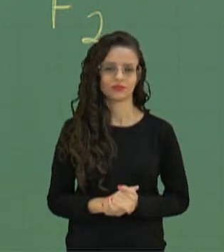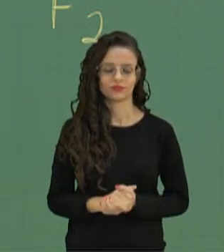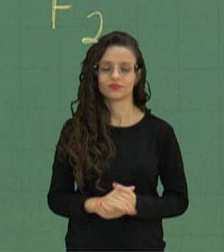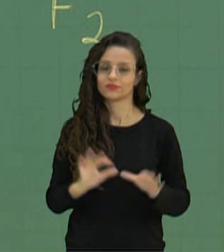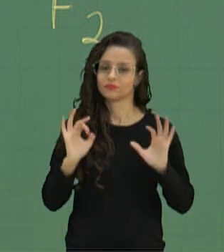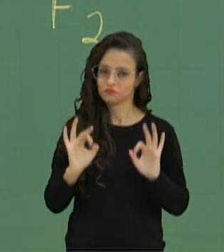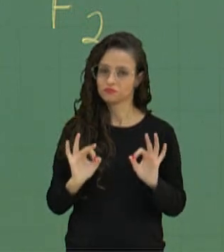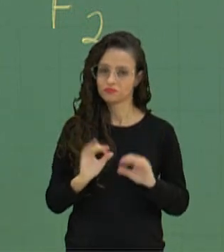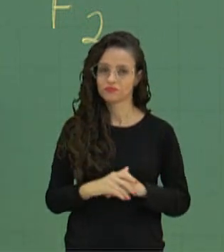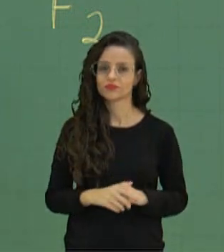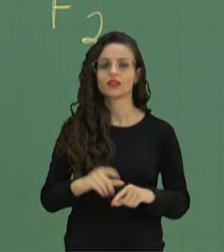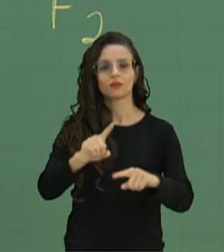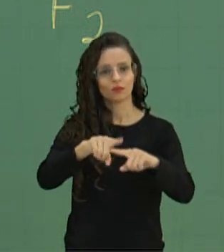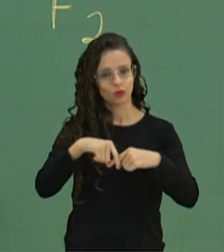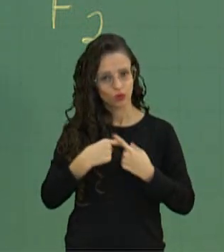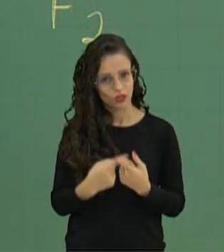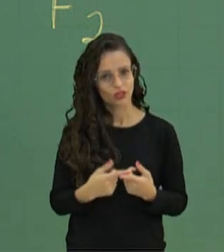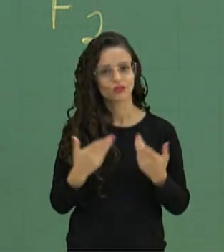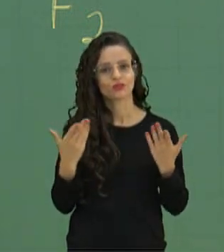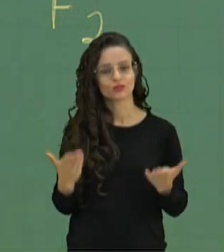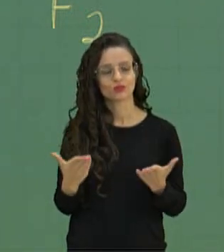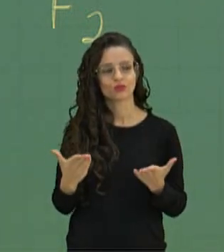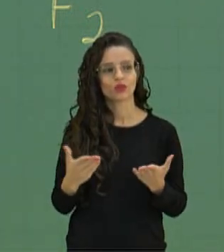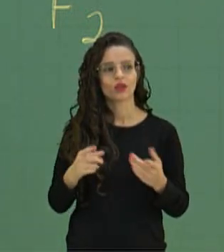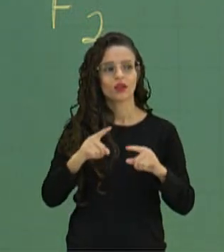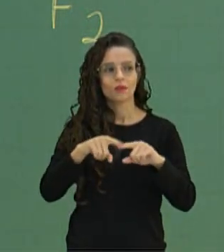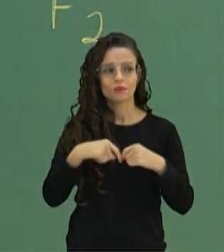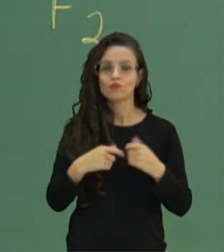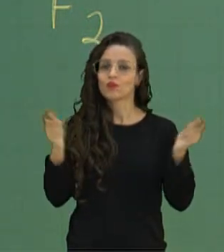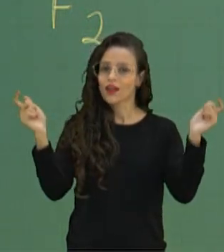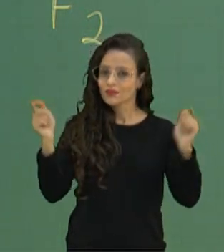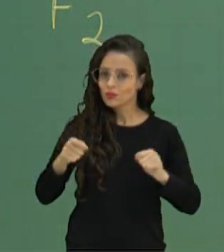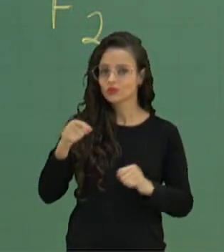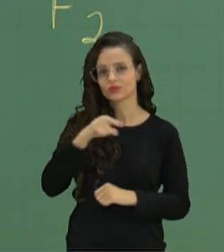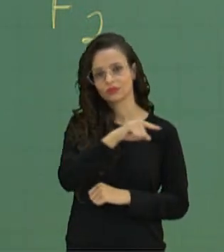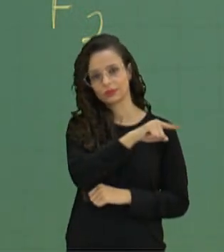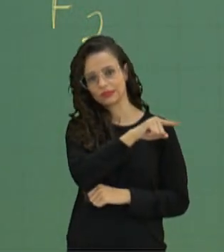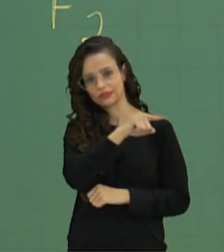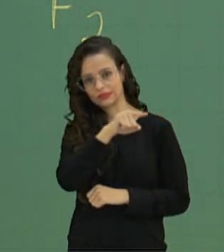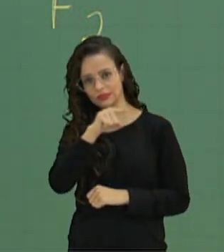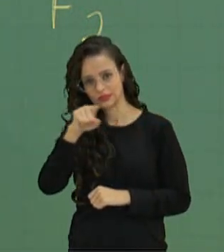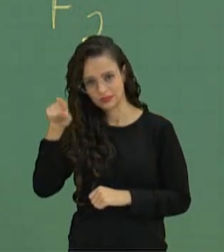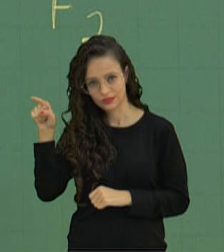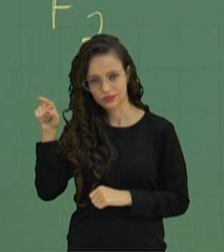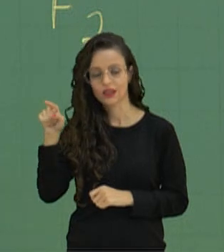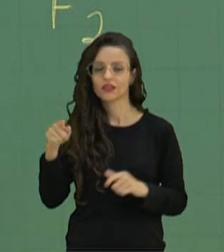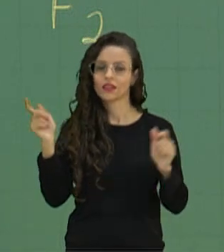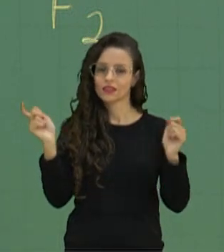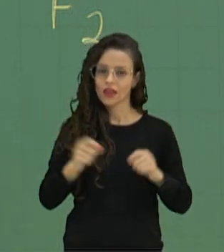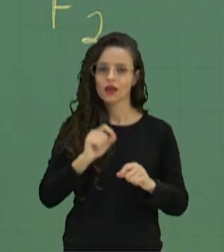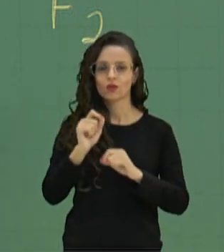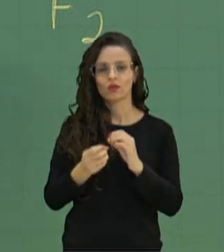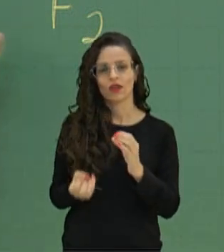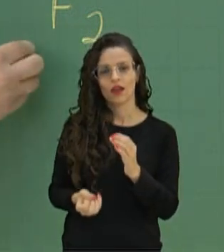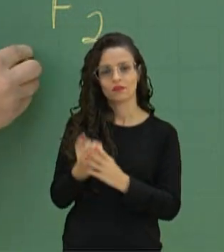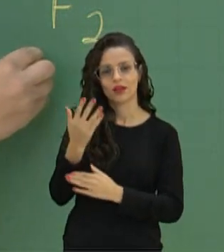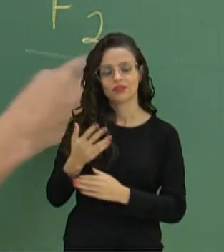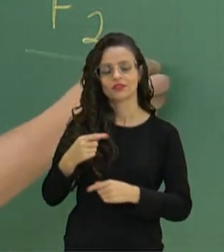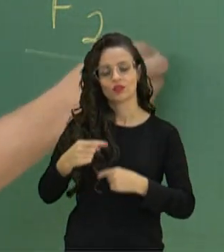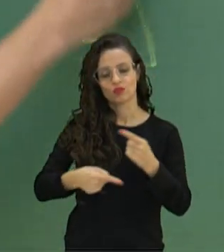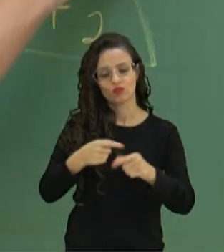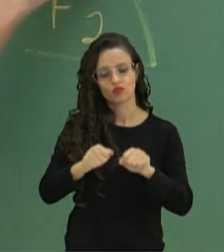Tá certo? É por esse motivo, por esta possibilidade, que apareceu um na